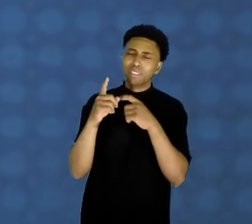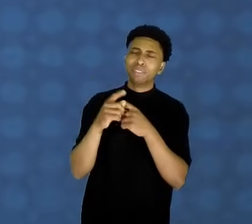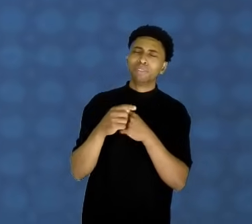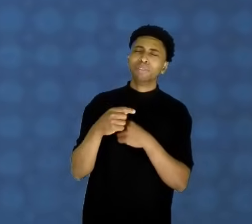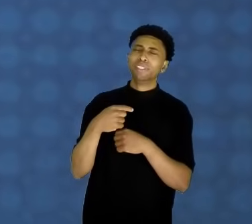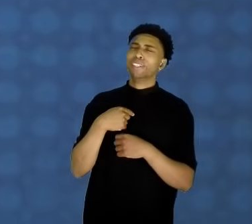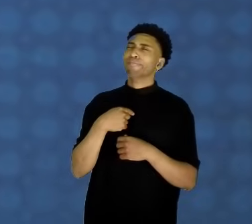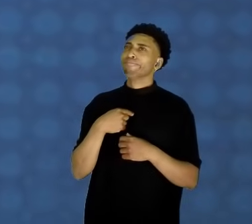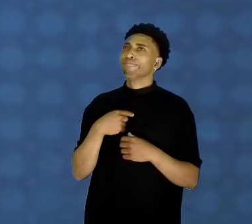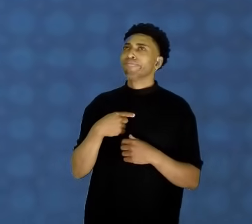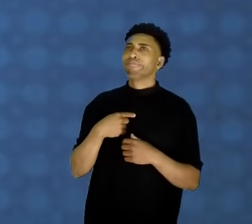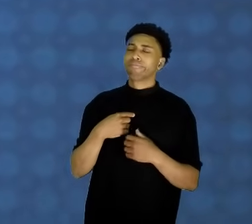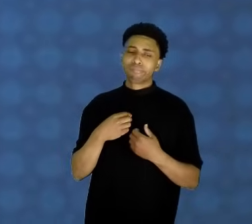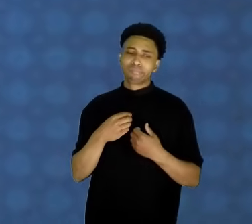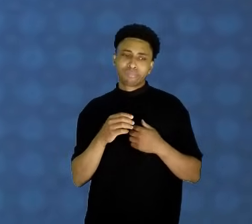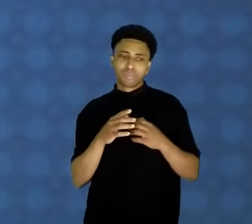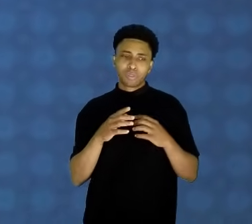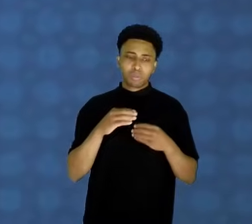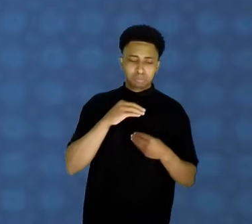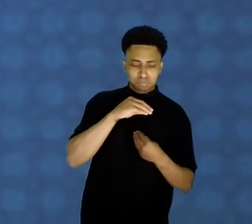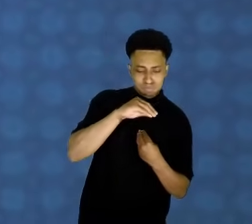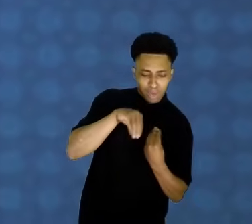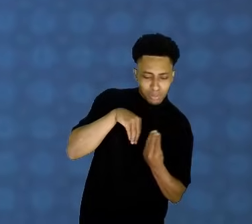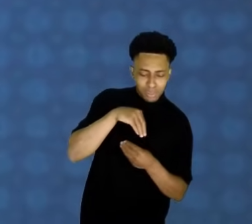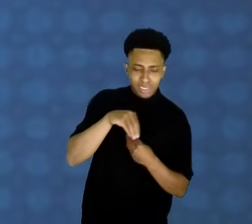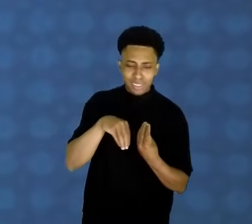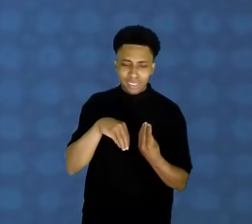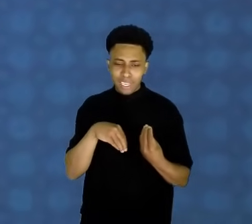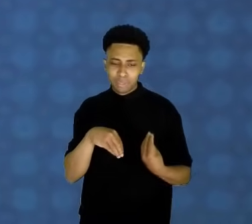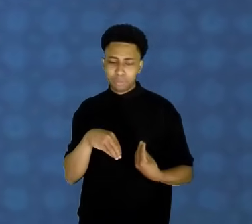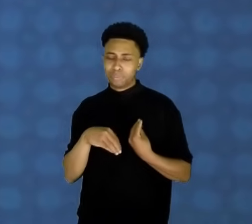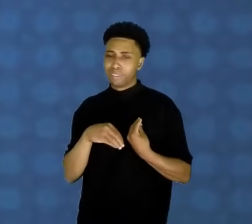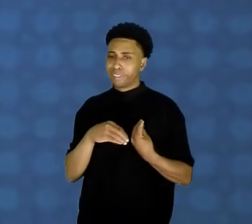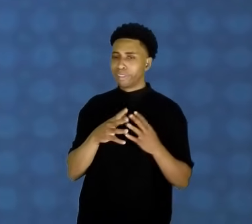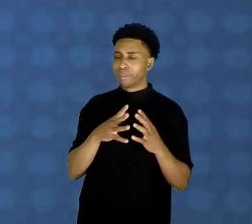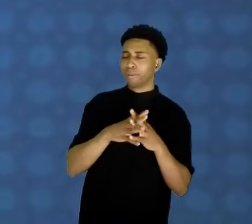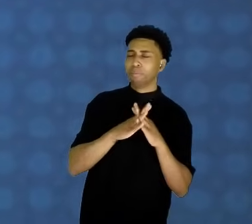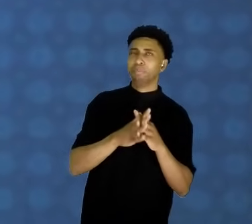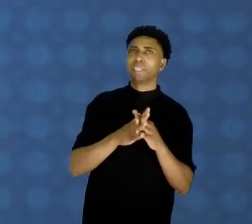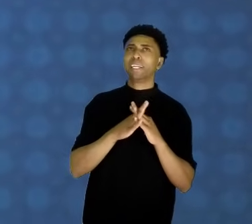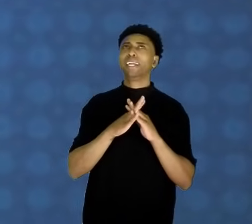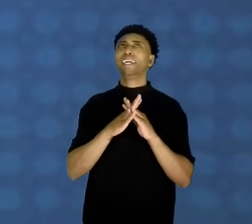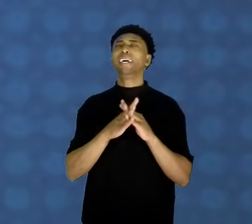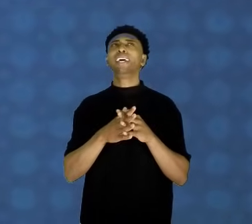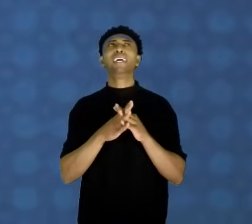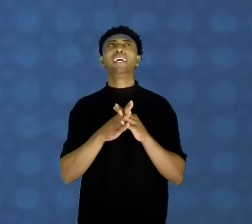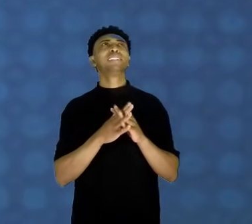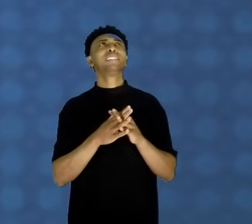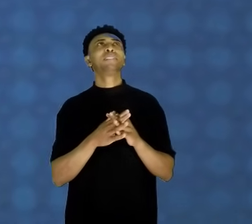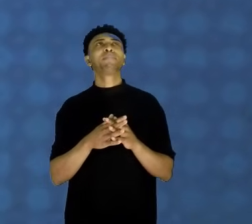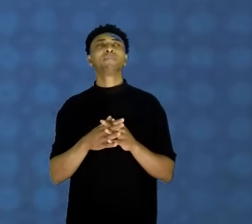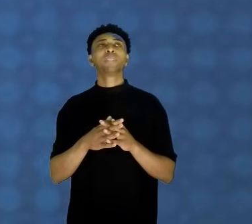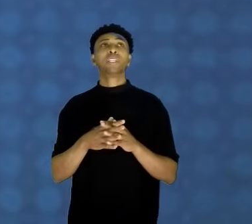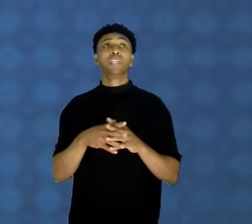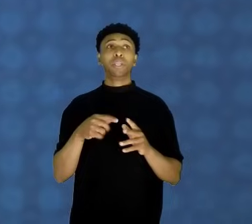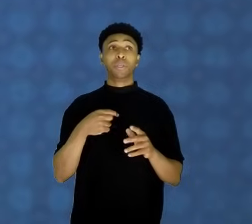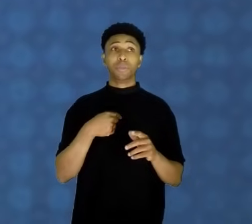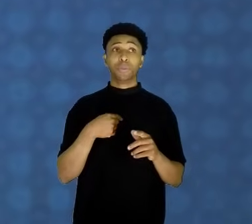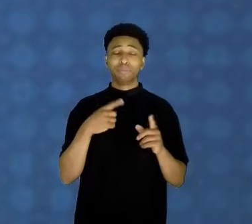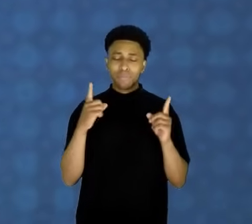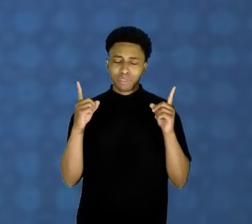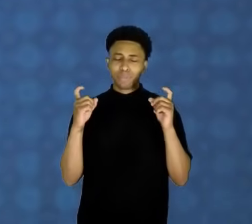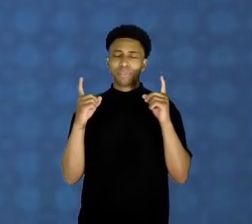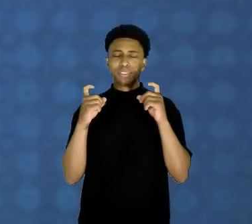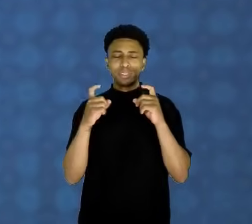fazer um projeto inteiro na lousa, tem que combinar desde o que o pastor fala, como o voluntário te recebe, a vaga do carro que você quer estacionar,